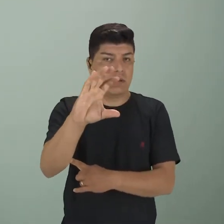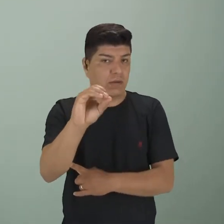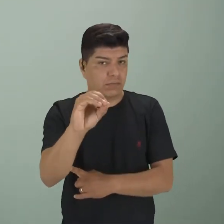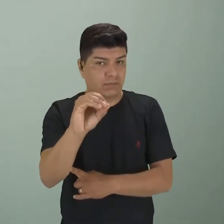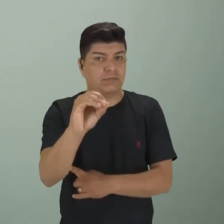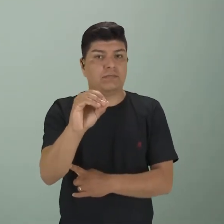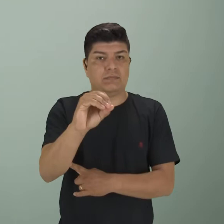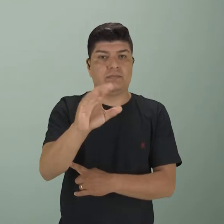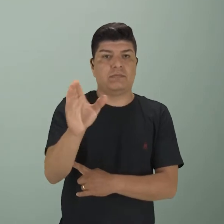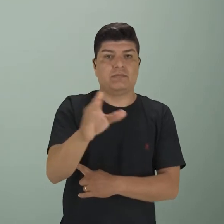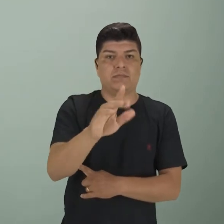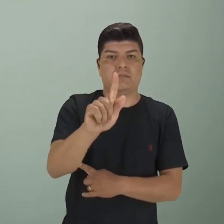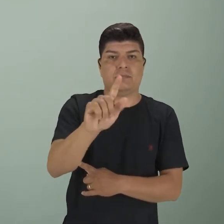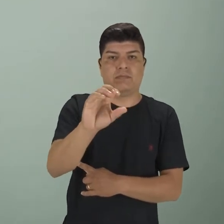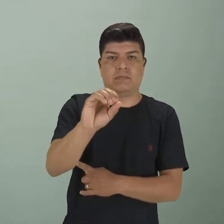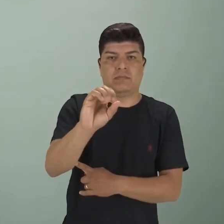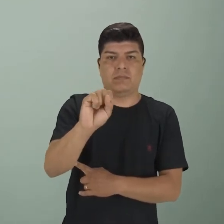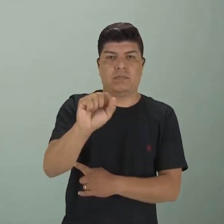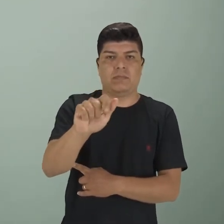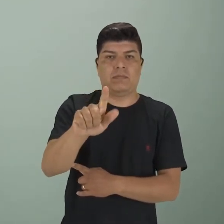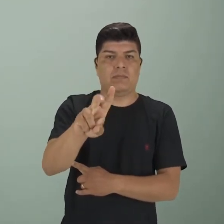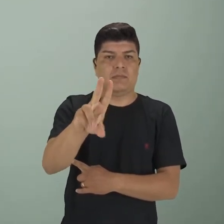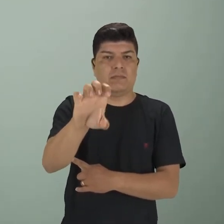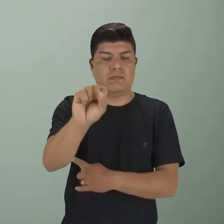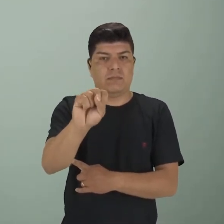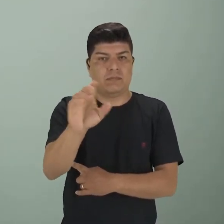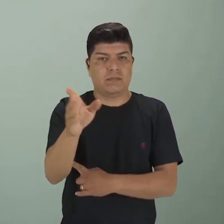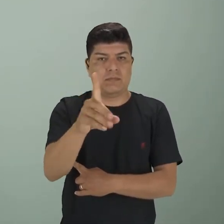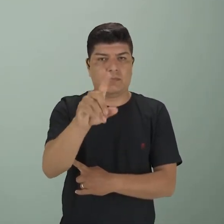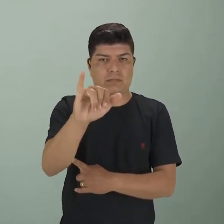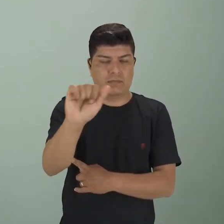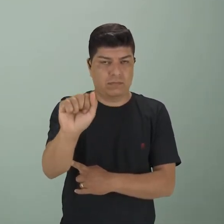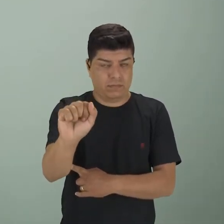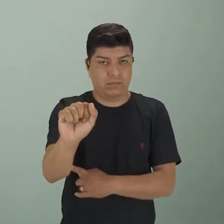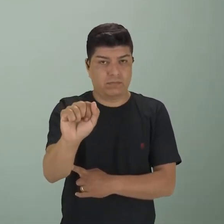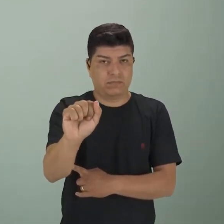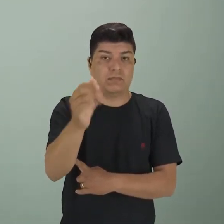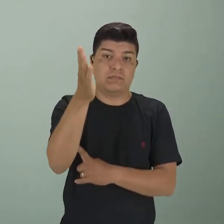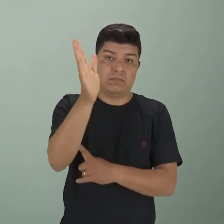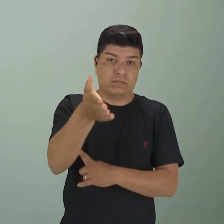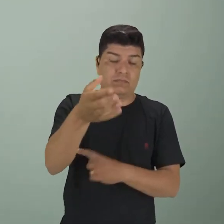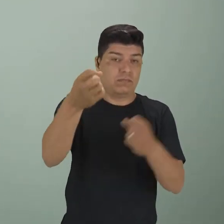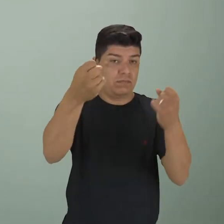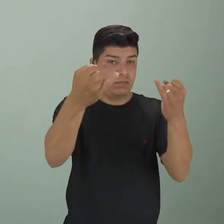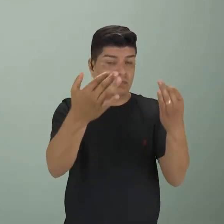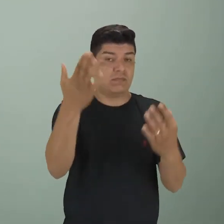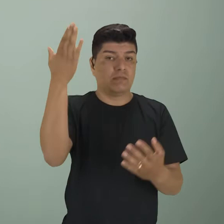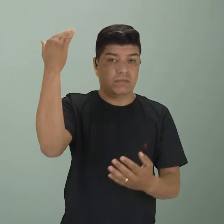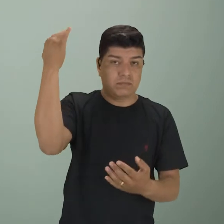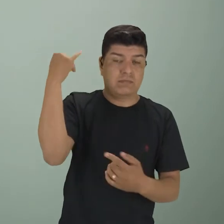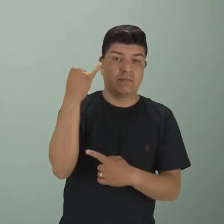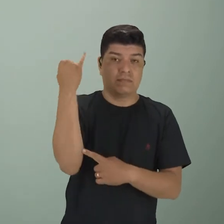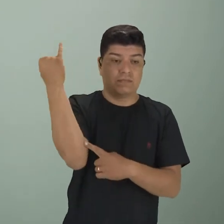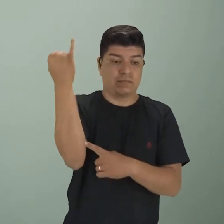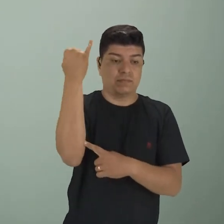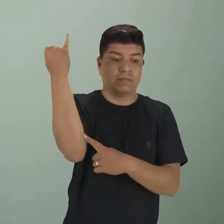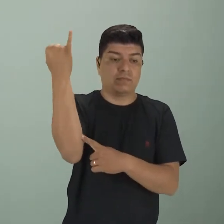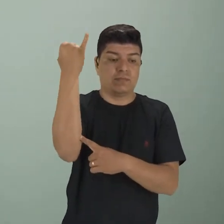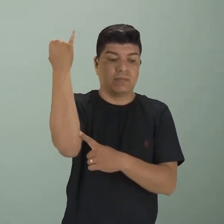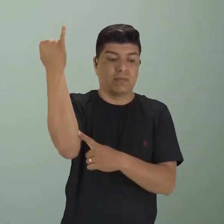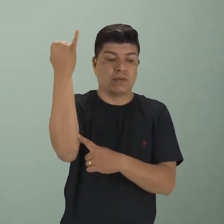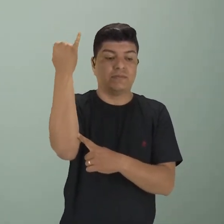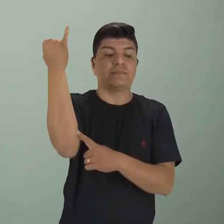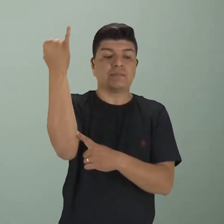e Gonçalves Dias, que a gente já falou lá atrás, não é? Da importância deles, ajudaram